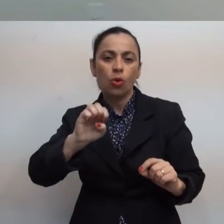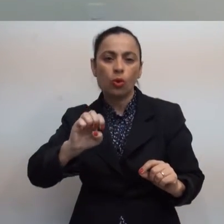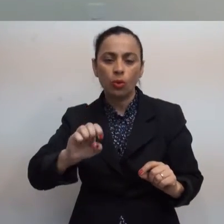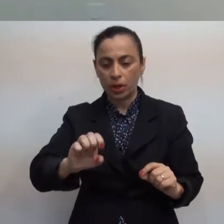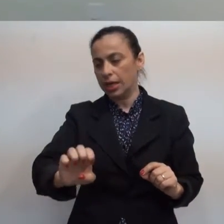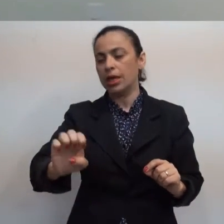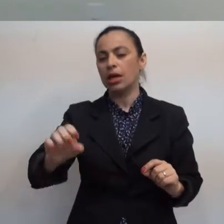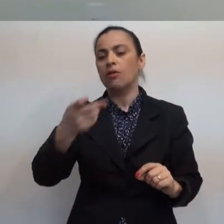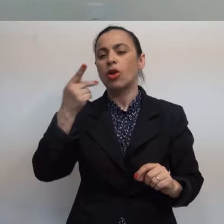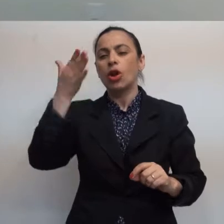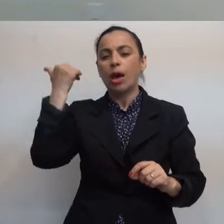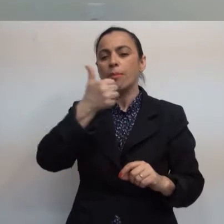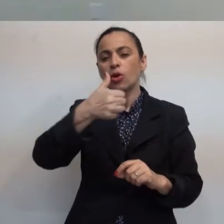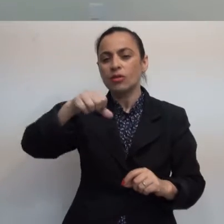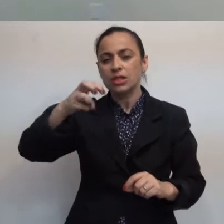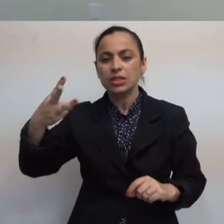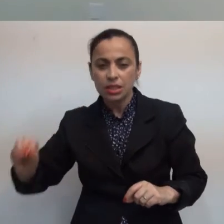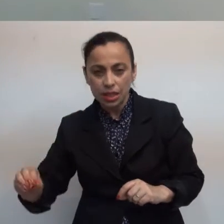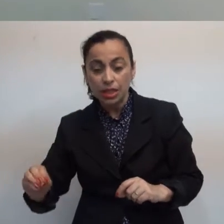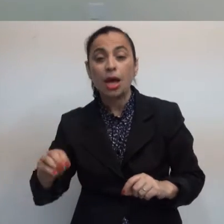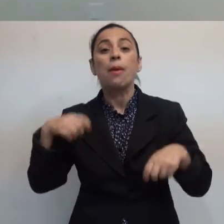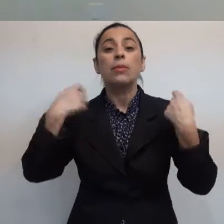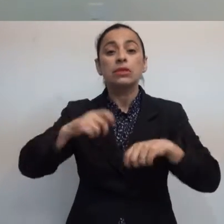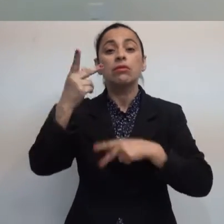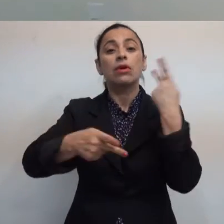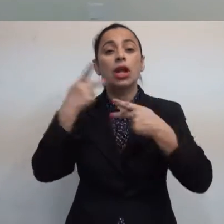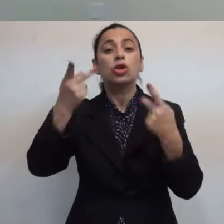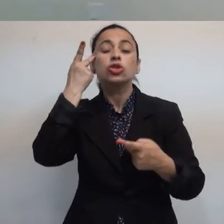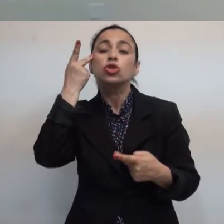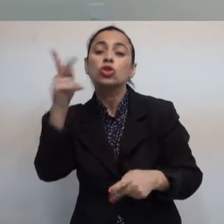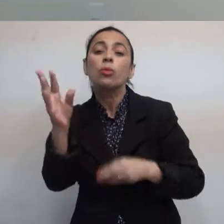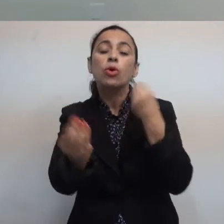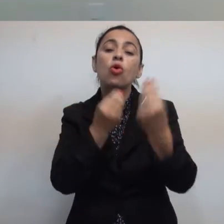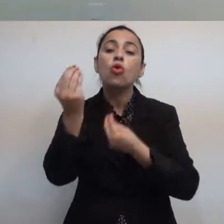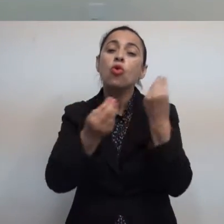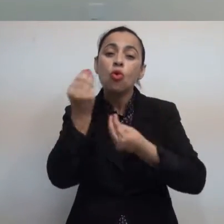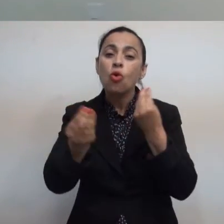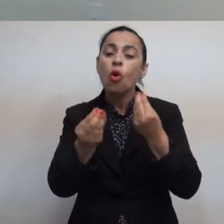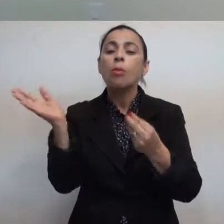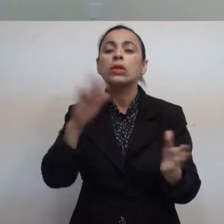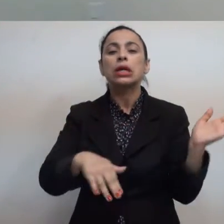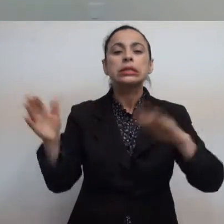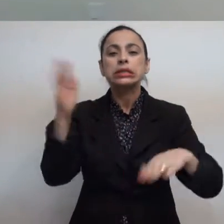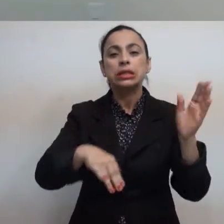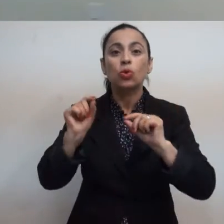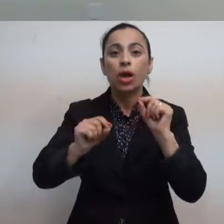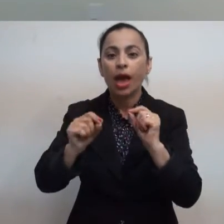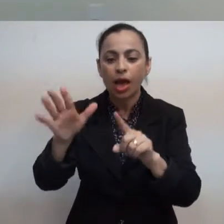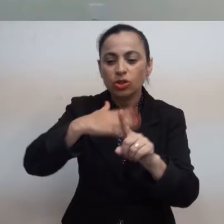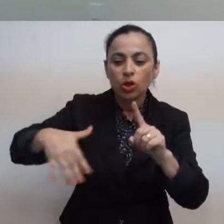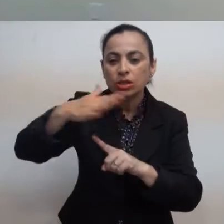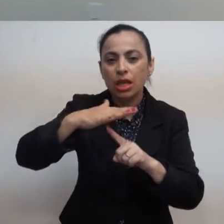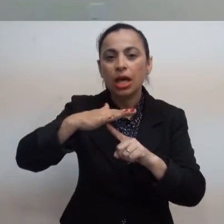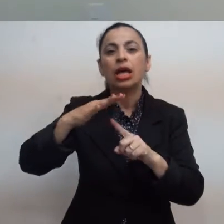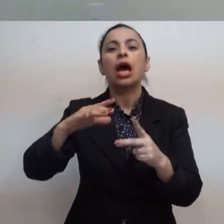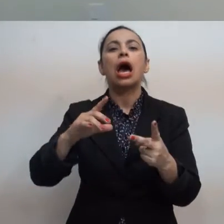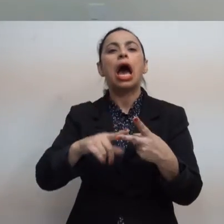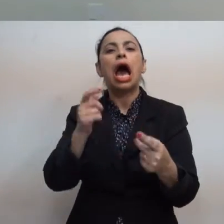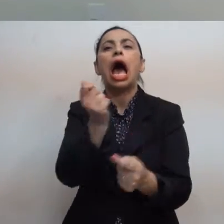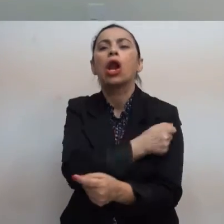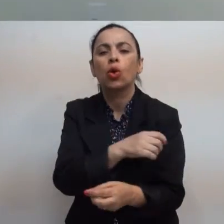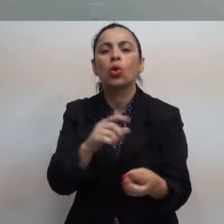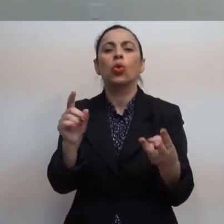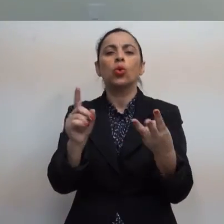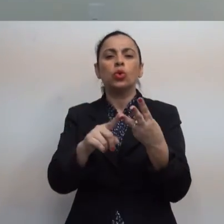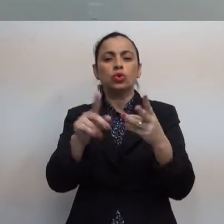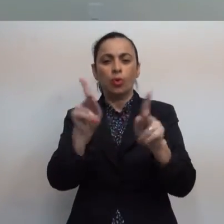falou muito lá em 1930. Nós temos que falar sobre como trazer a sociedade